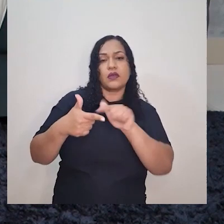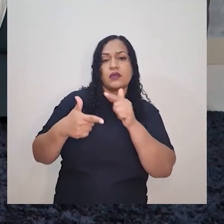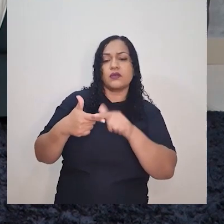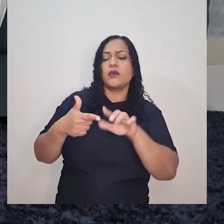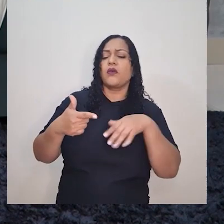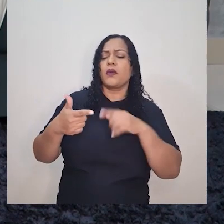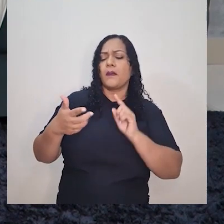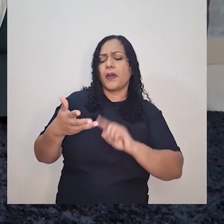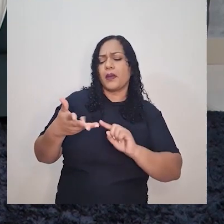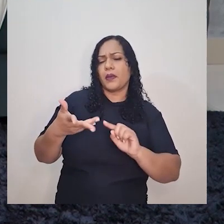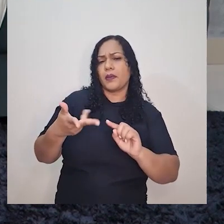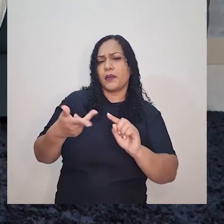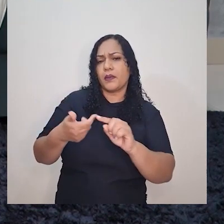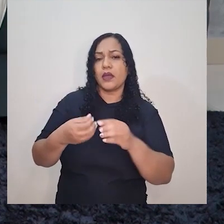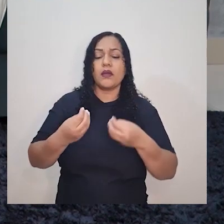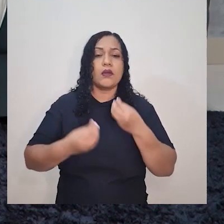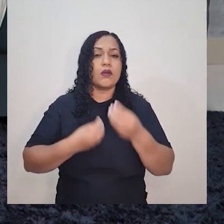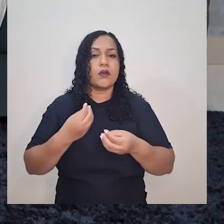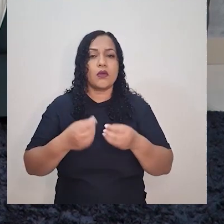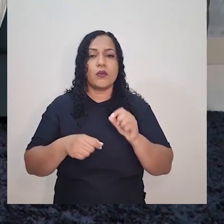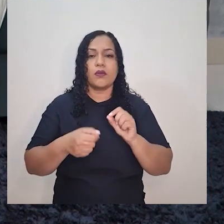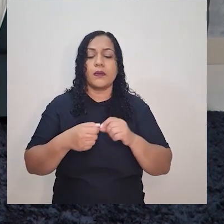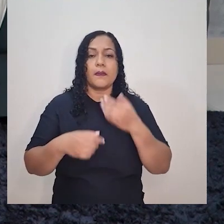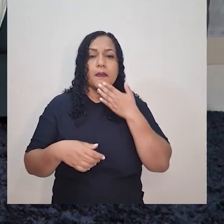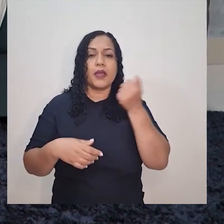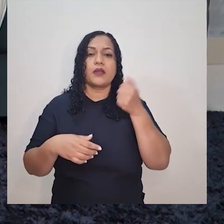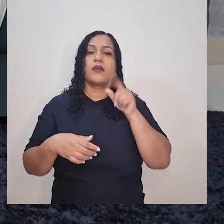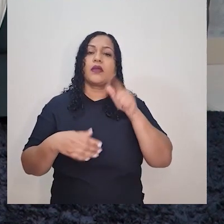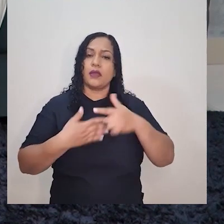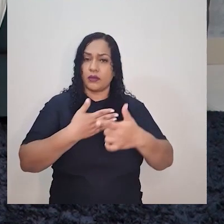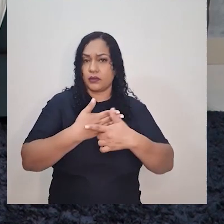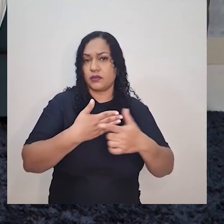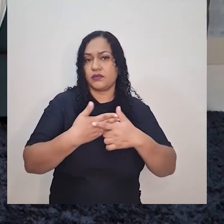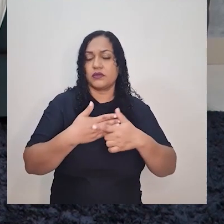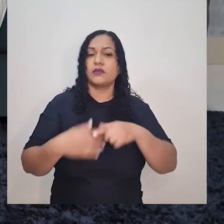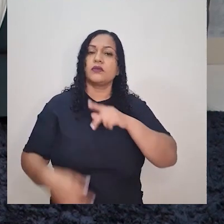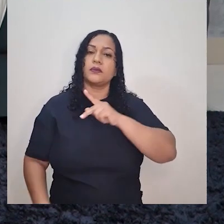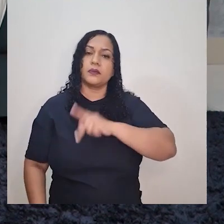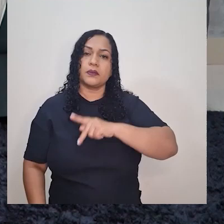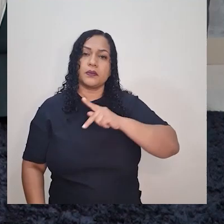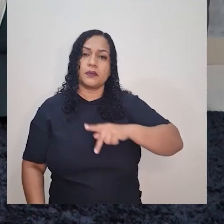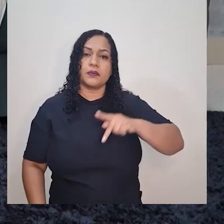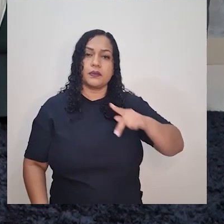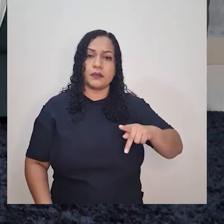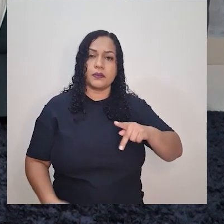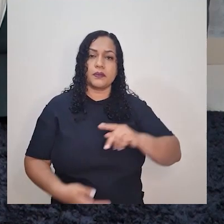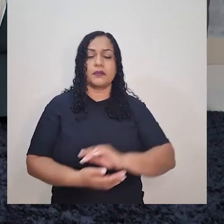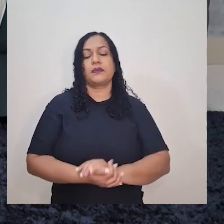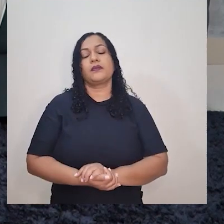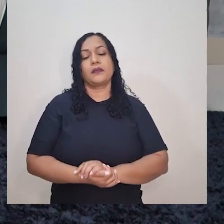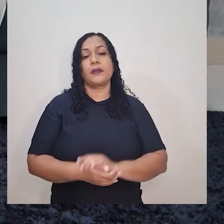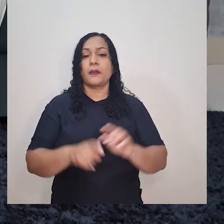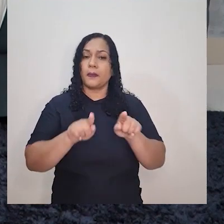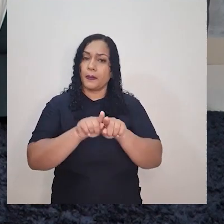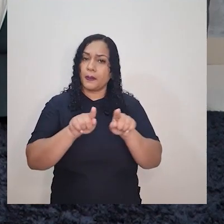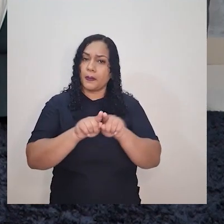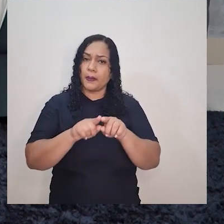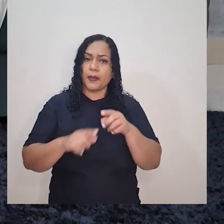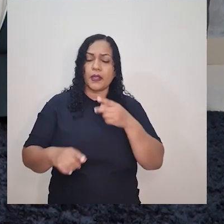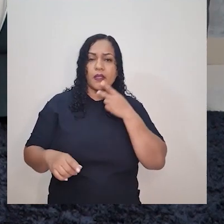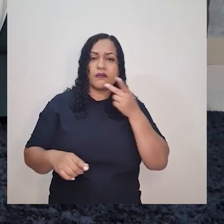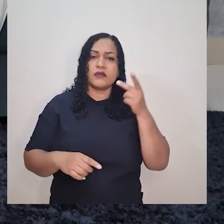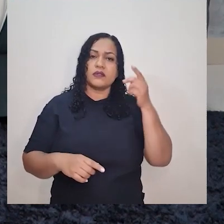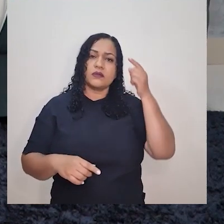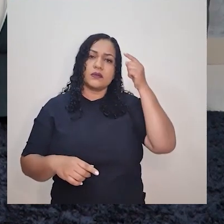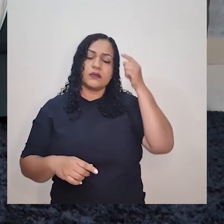nós visualizamos. Esse é um dos papéis do projeto político-pedagógico. E retomando mais uma vez a reflexão sobre o